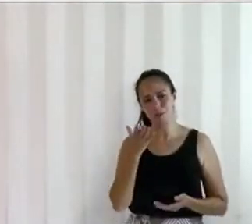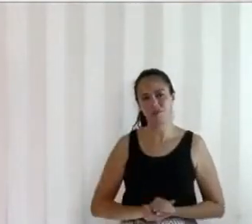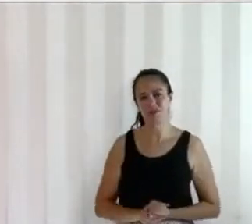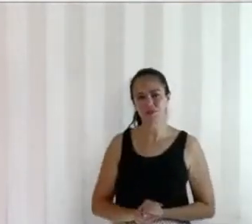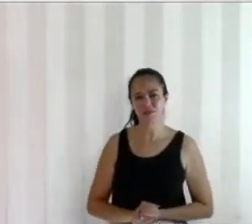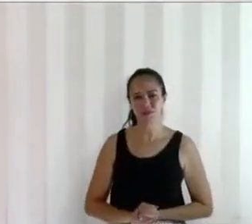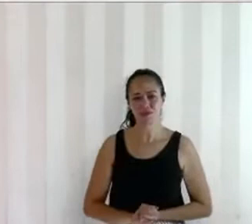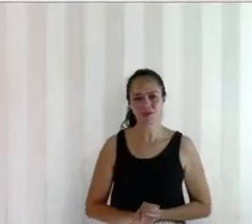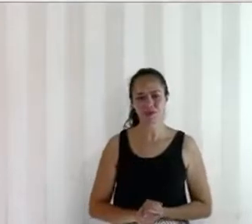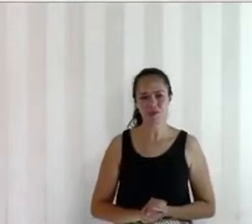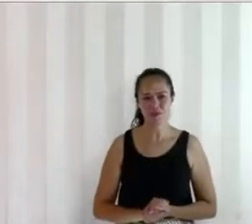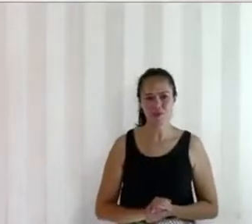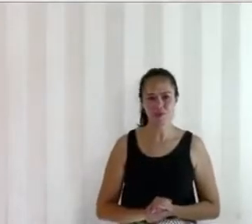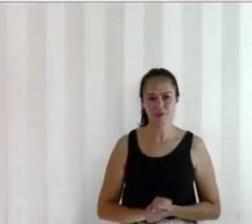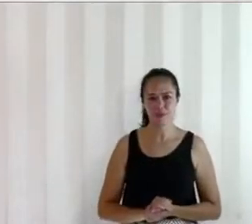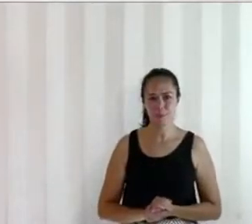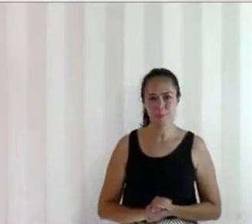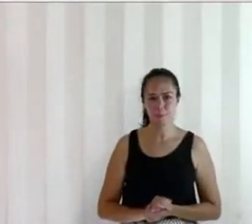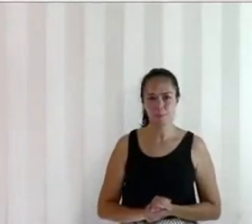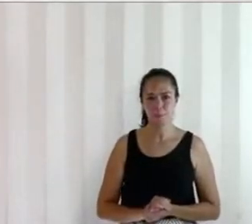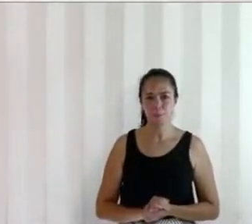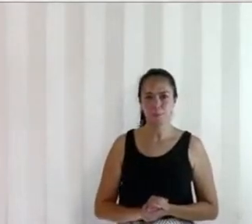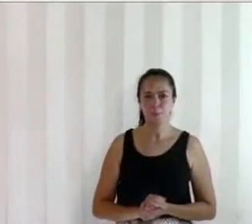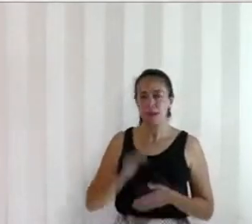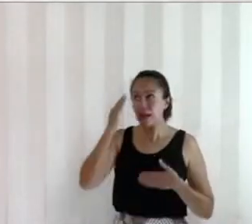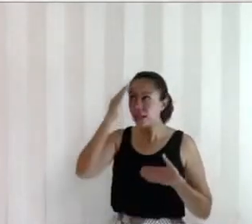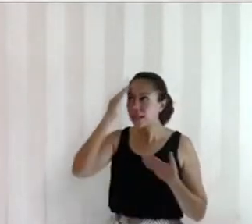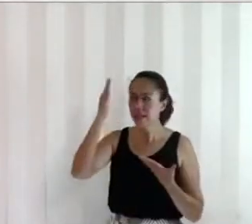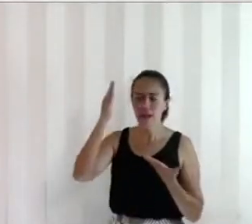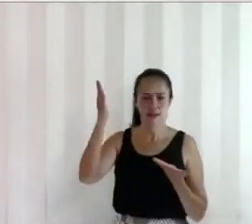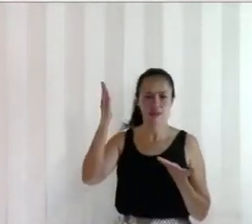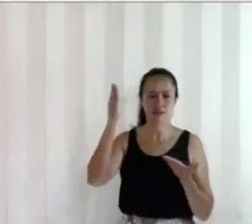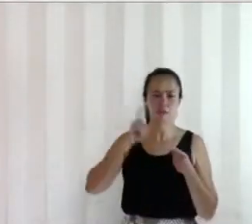irmãos que trabalham aqui para que